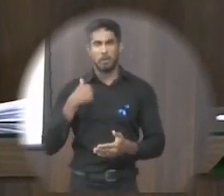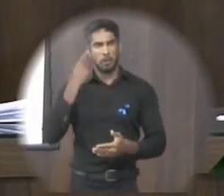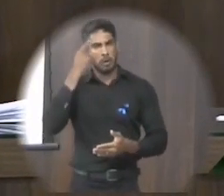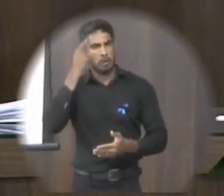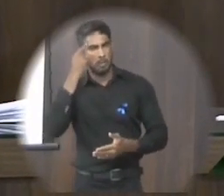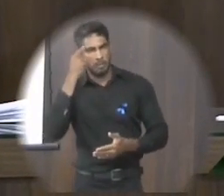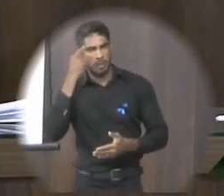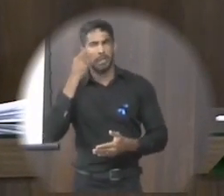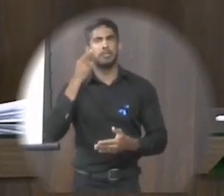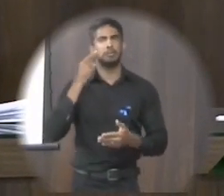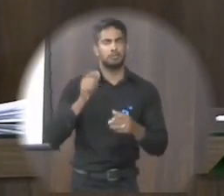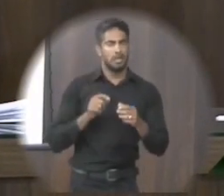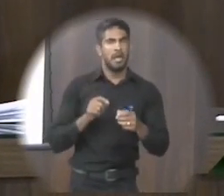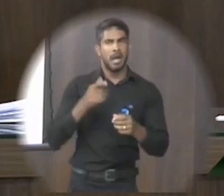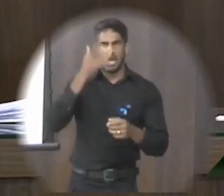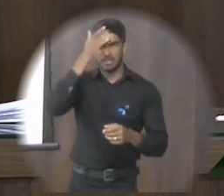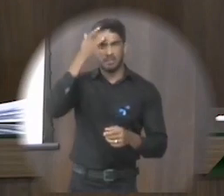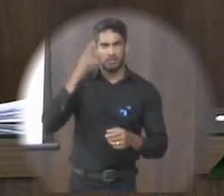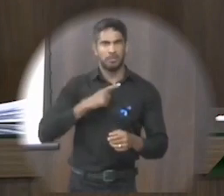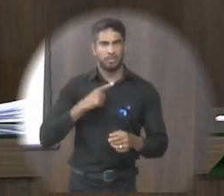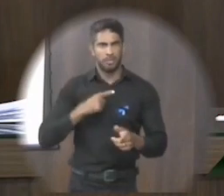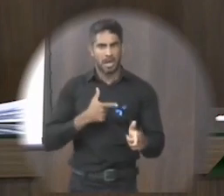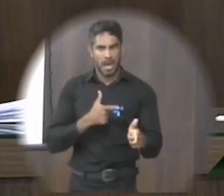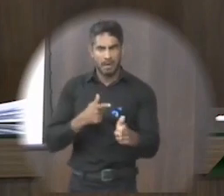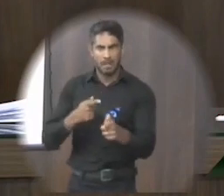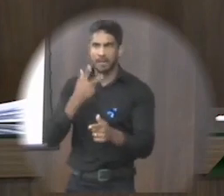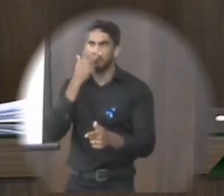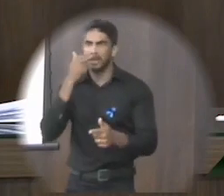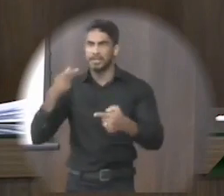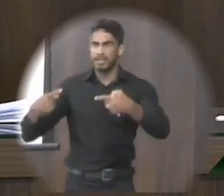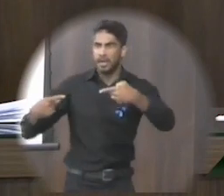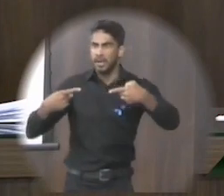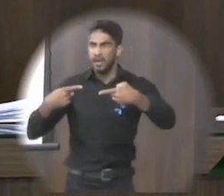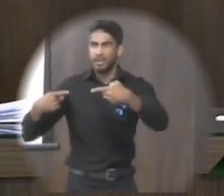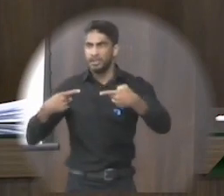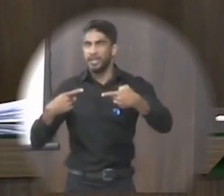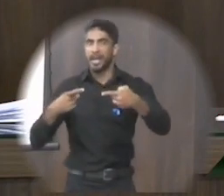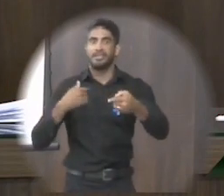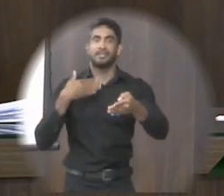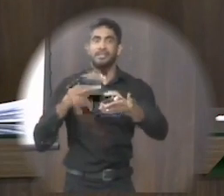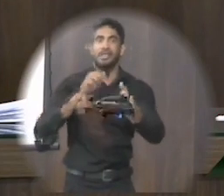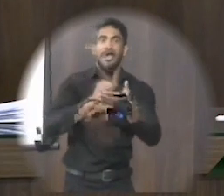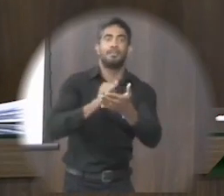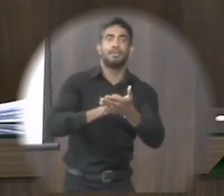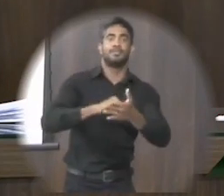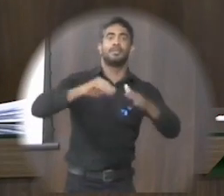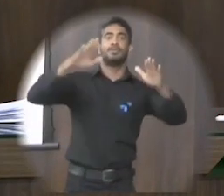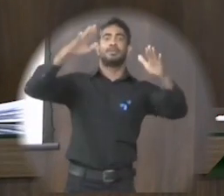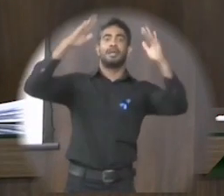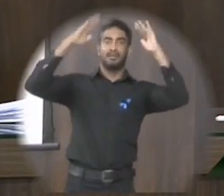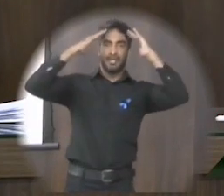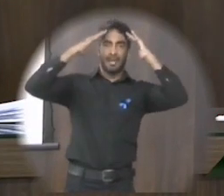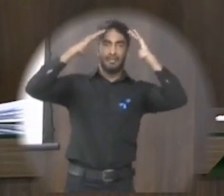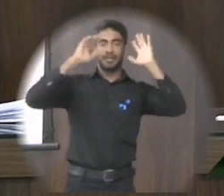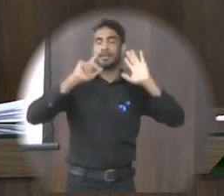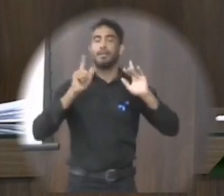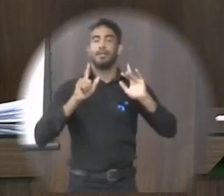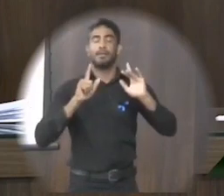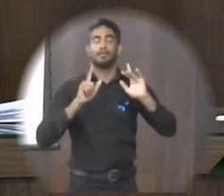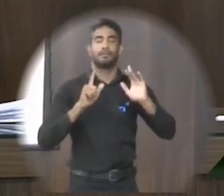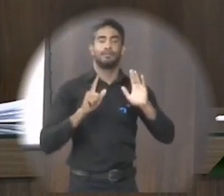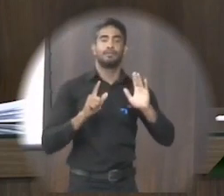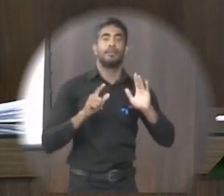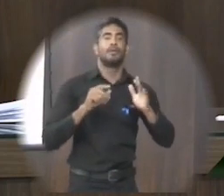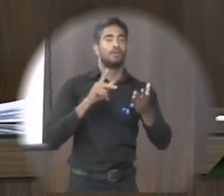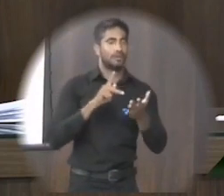caras estavam com um armamento de guerra, né? Não tem como a polícia chegar lá, bater na porta e falar todo mundo com a mão na cabeça, que todo mundo vai ser preso.